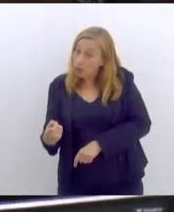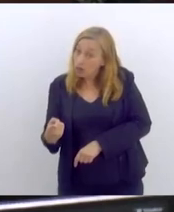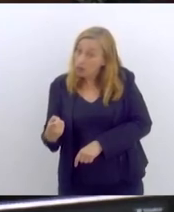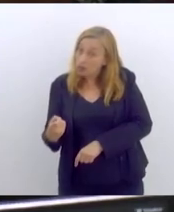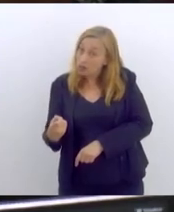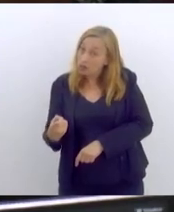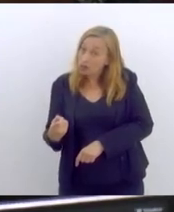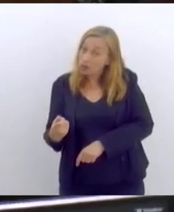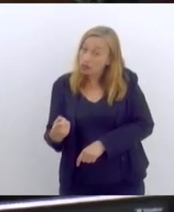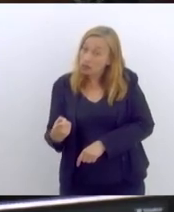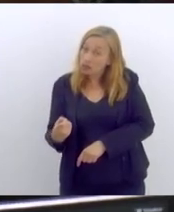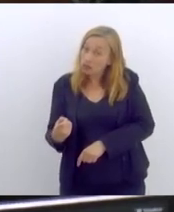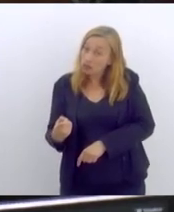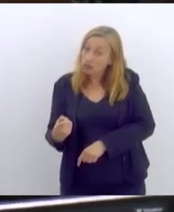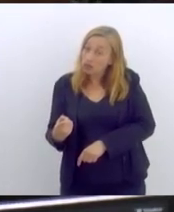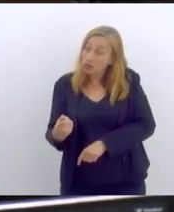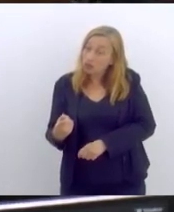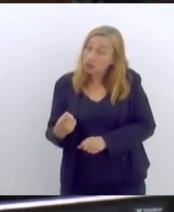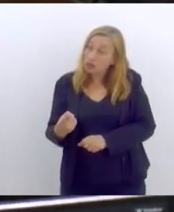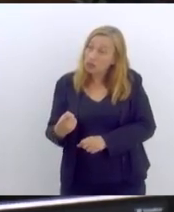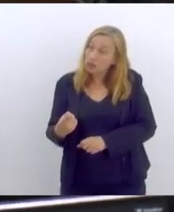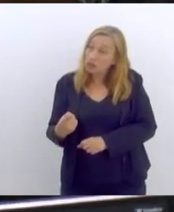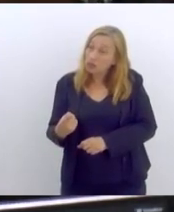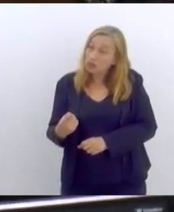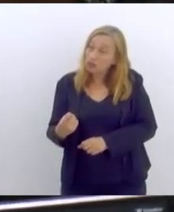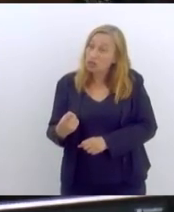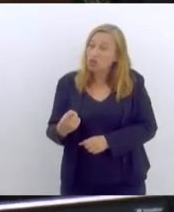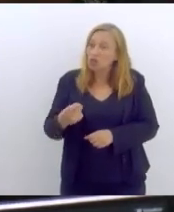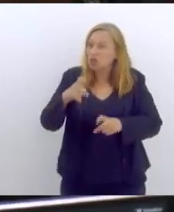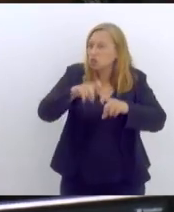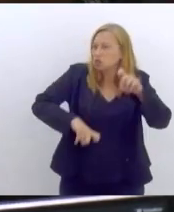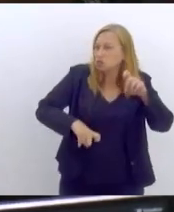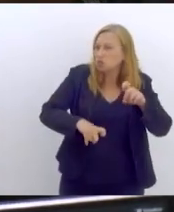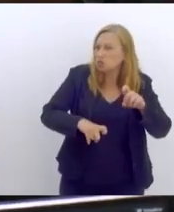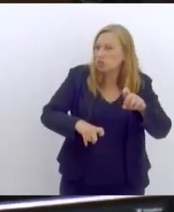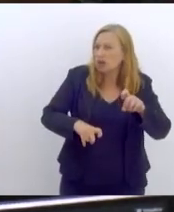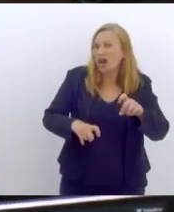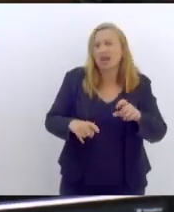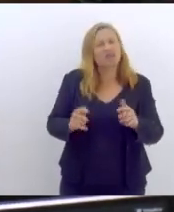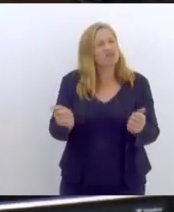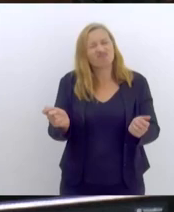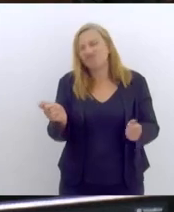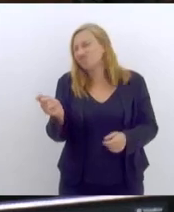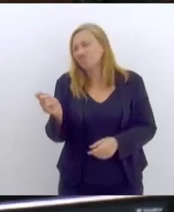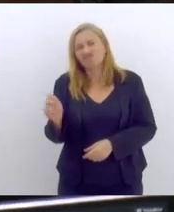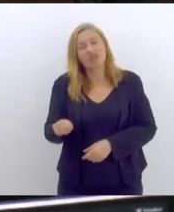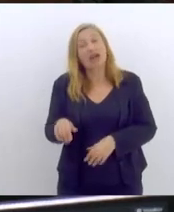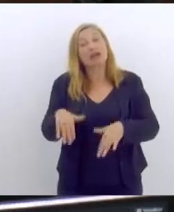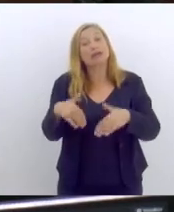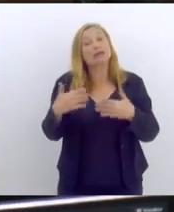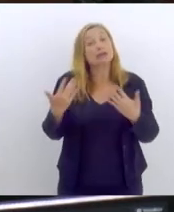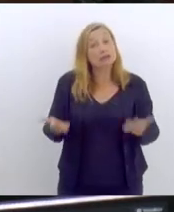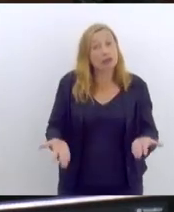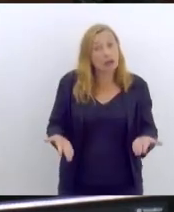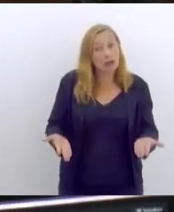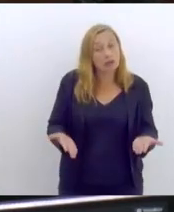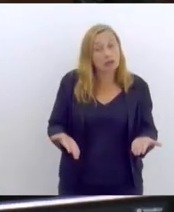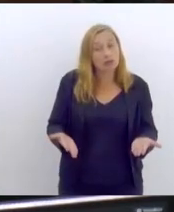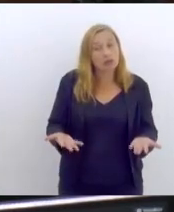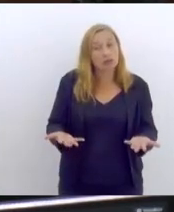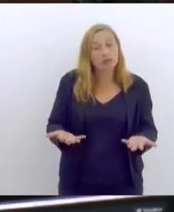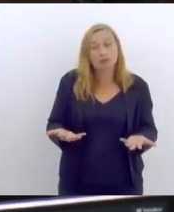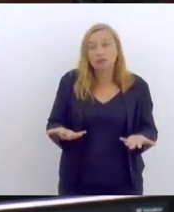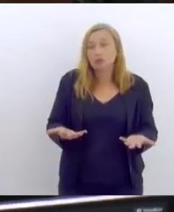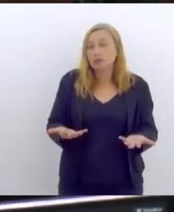reincidindo, uma década e pouca depois, estupro. Aí também não dá, entendeu? Então, a gente não quis